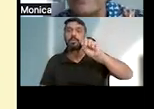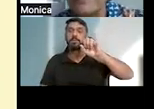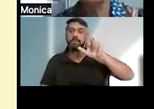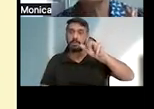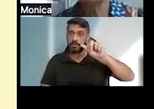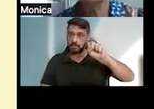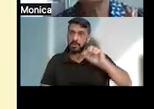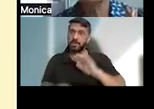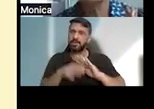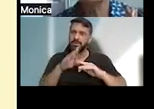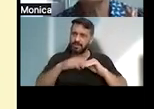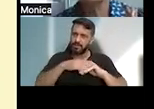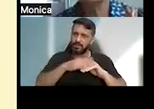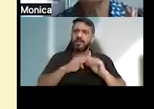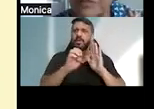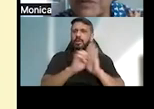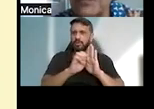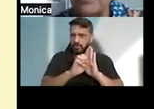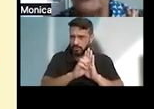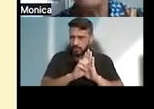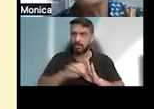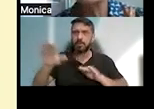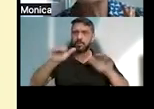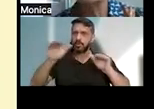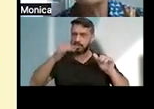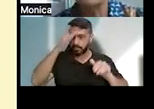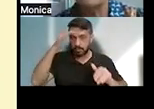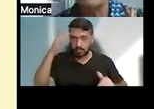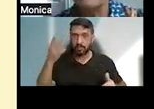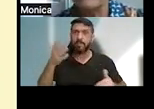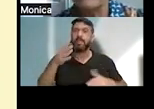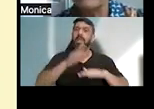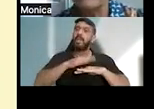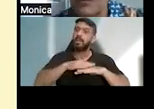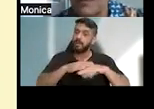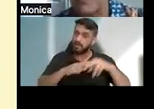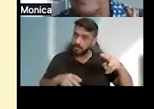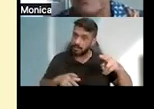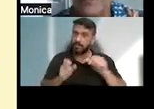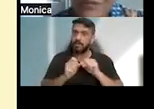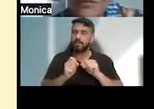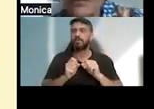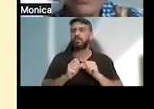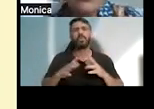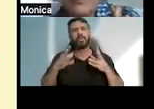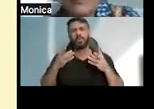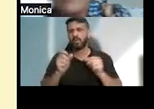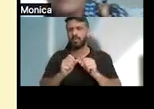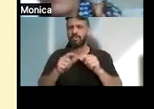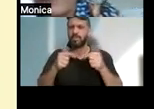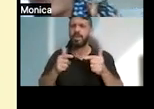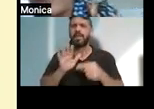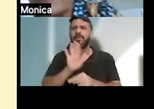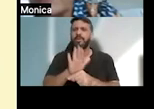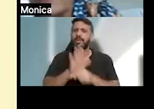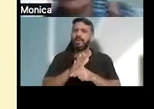editais para chamar novas pessoas, eles que decidem tudo. Às vezes eu dou uma